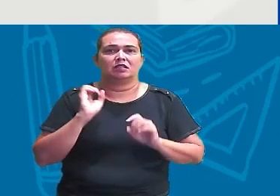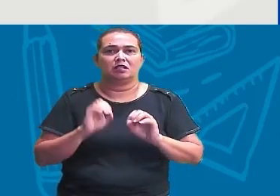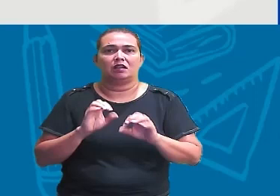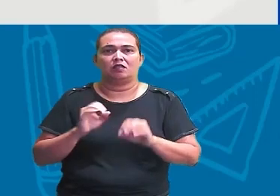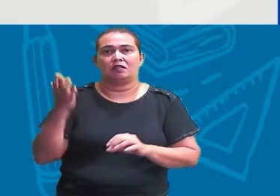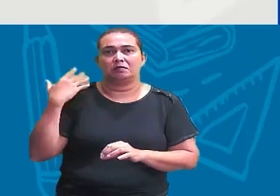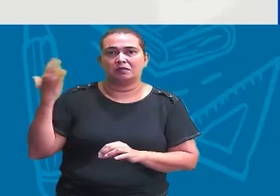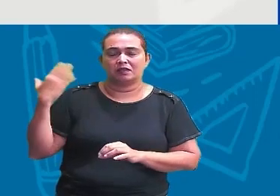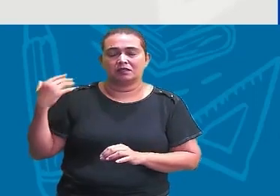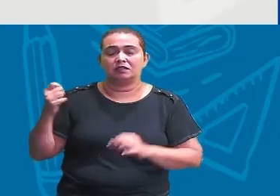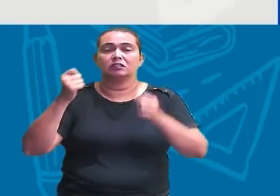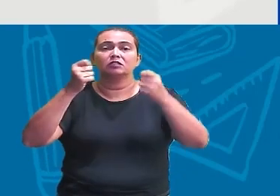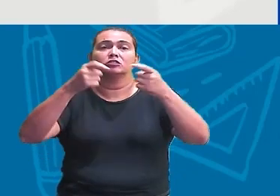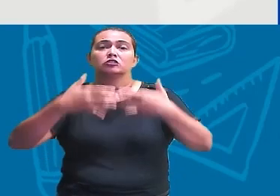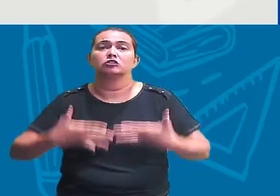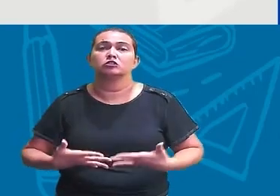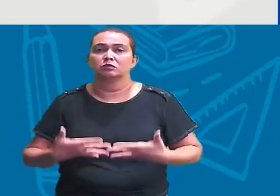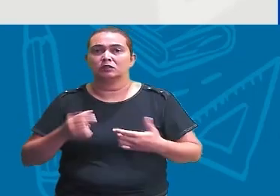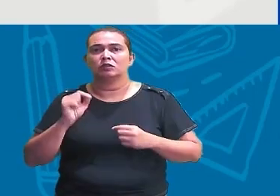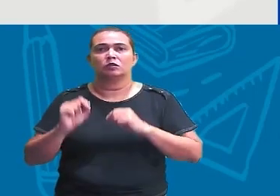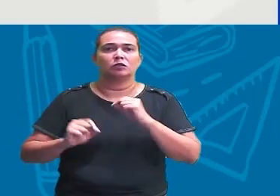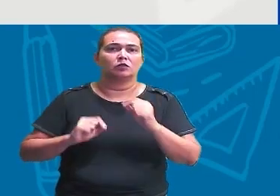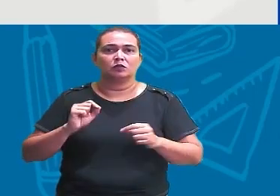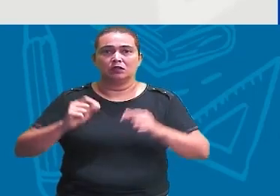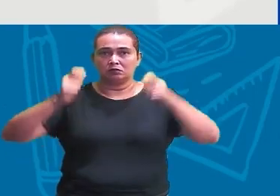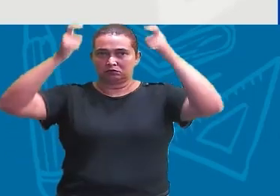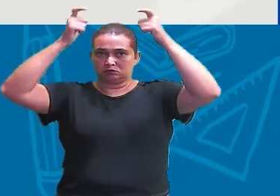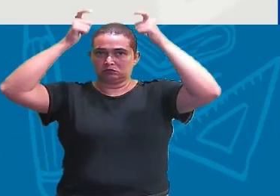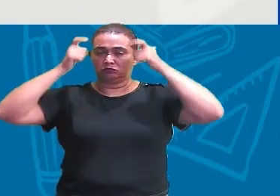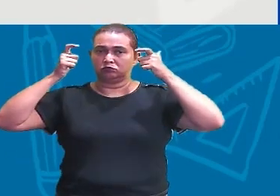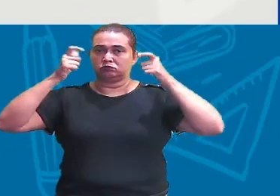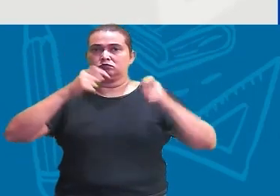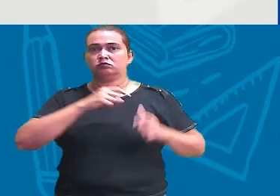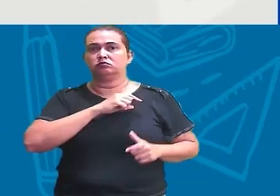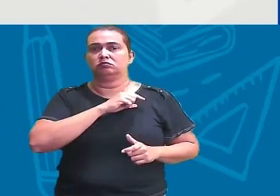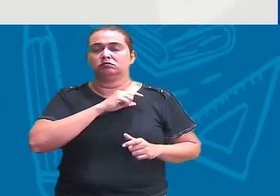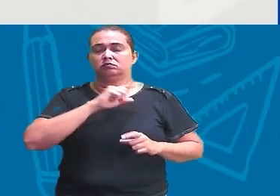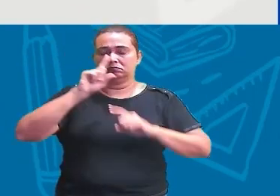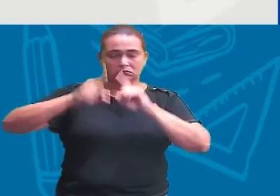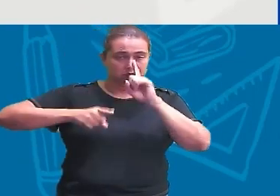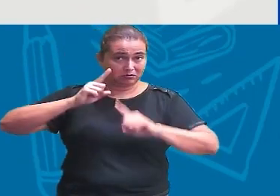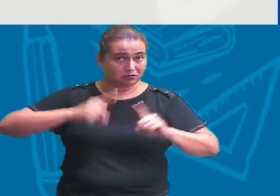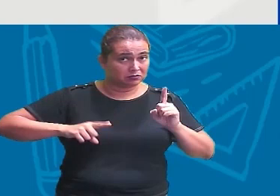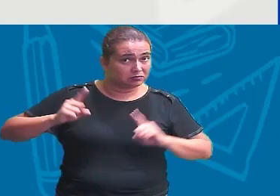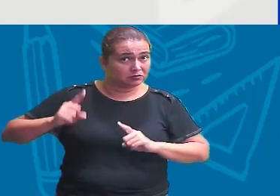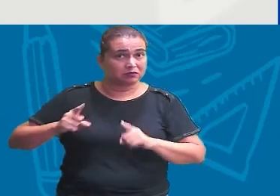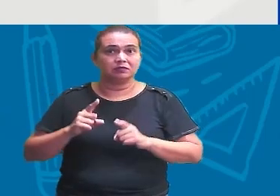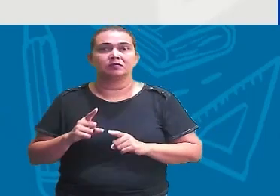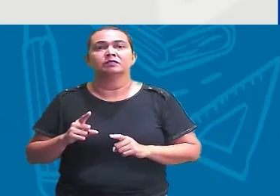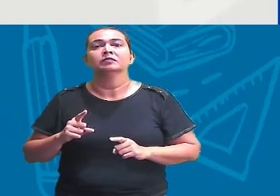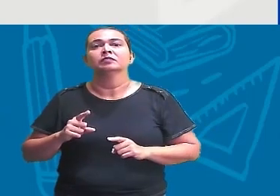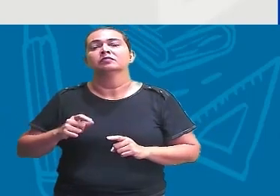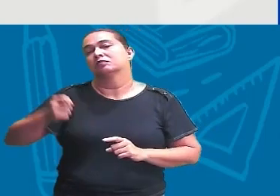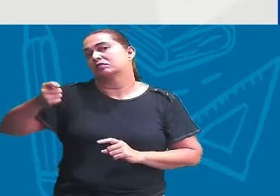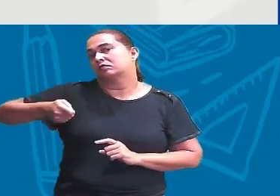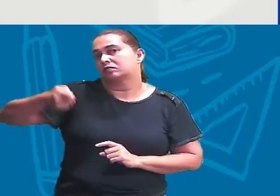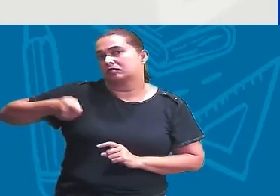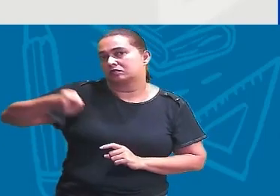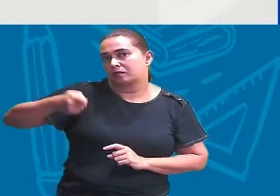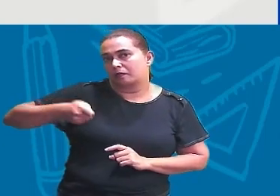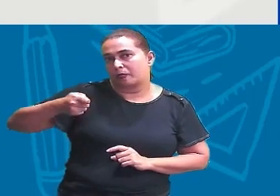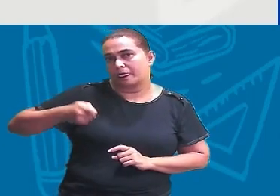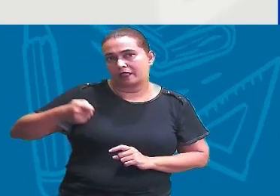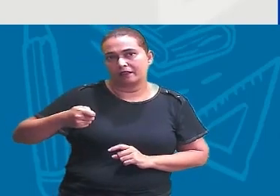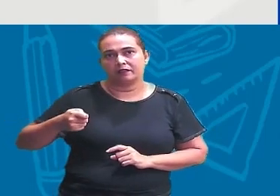de imperialismo europeu ou neocolonialismo. Então esses países começam a explorar outras regiões para